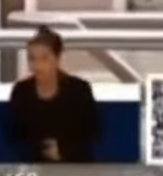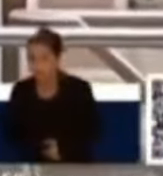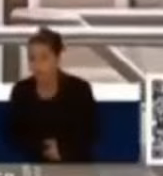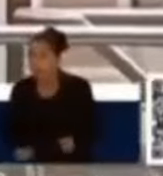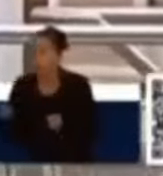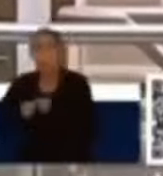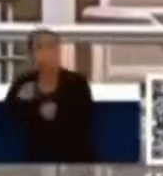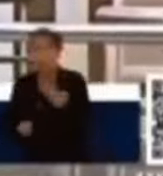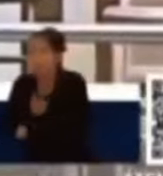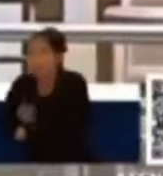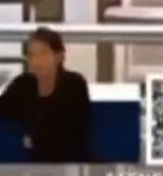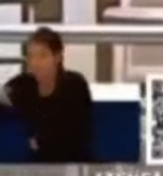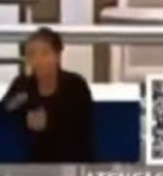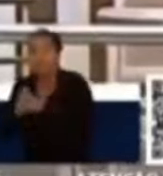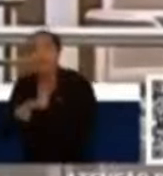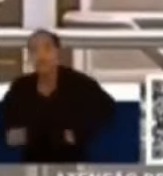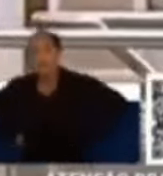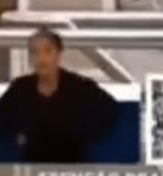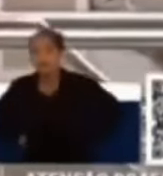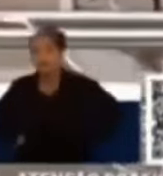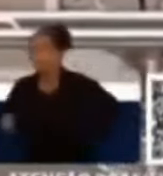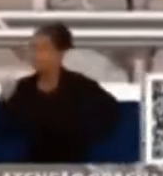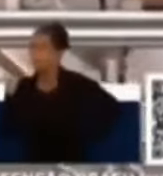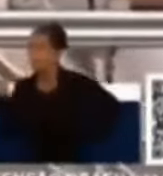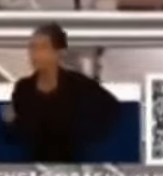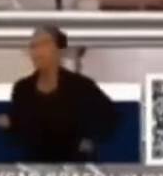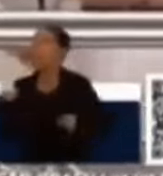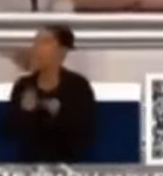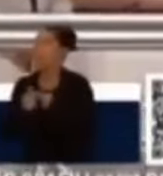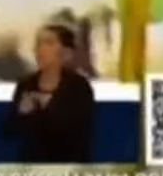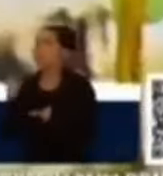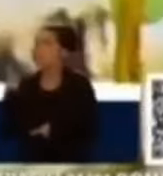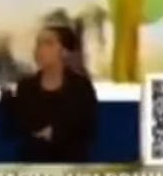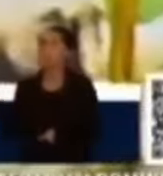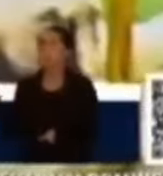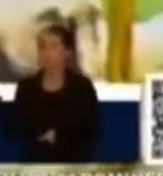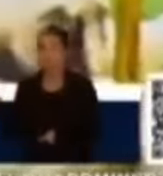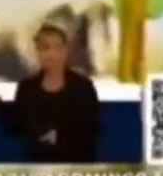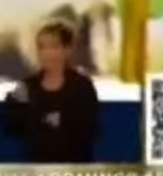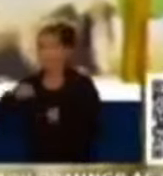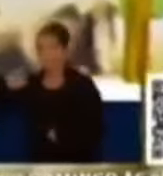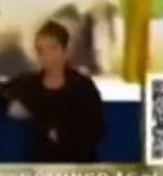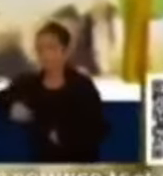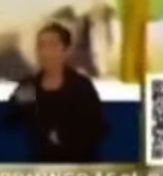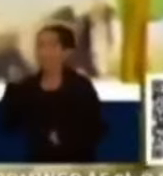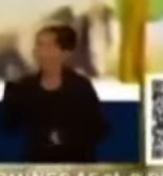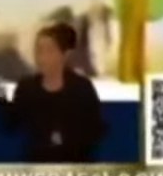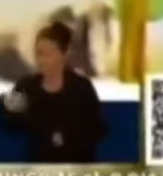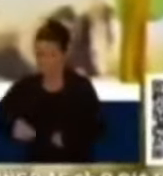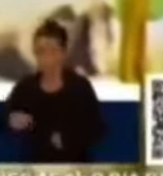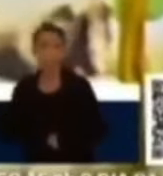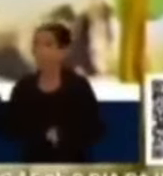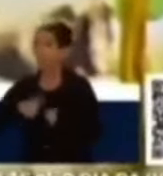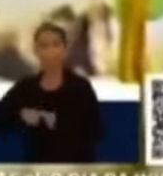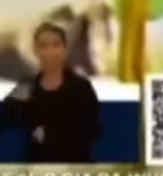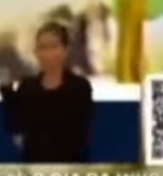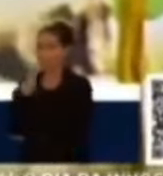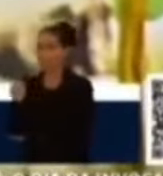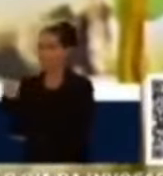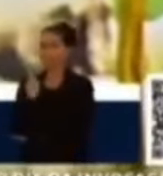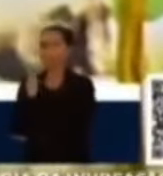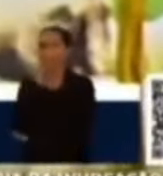quero saber se esse vídeo, na sua opinião, ele é direcionado ao bispo Luciano ou não. Vamos assistir e depois você coloca aqui o